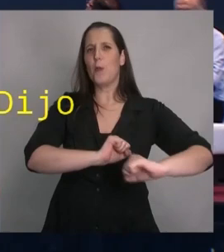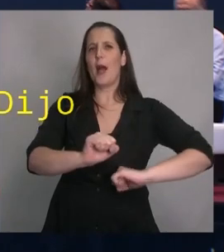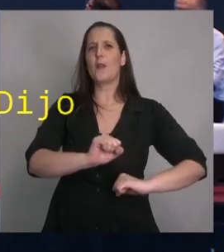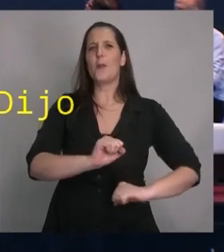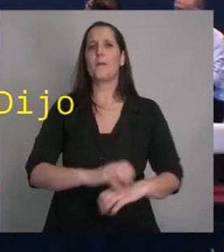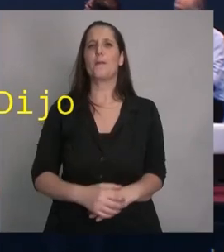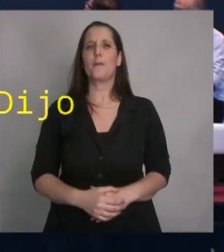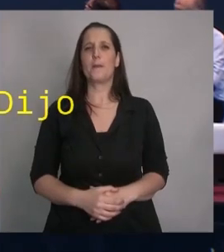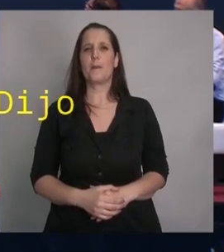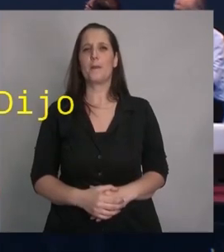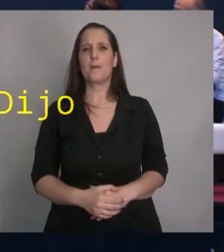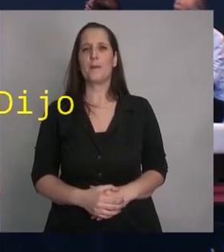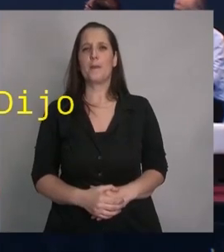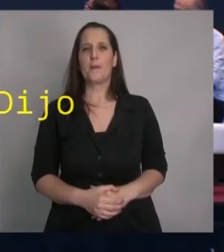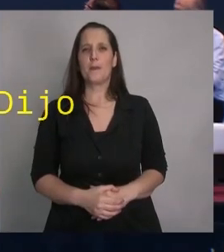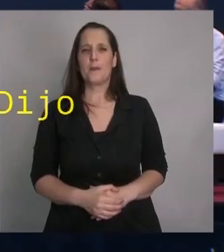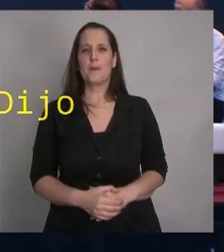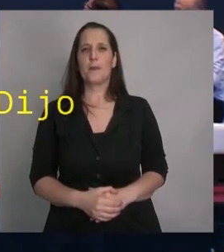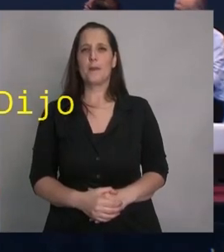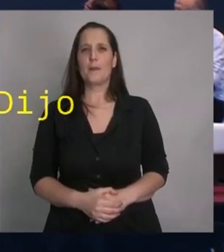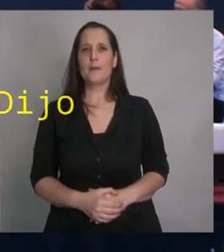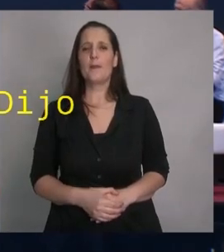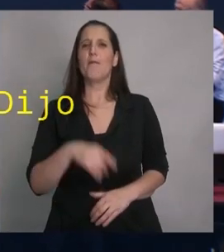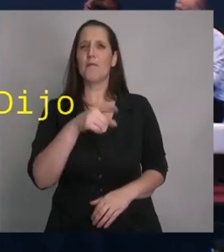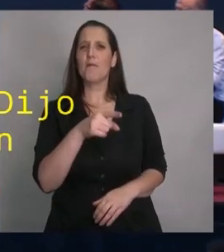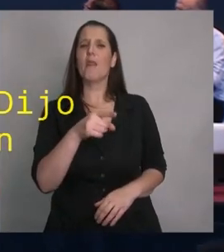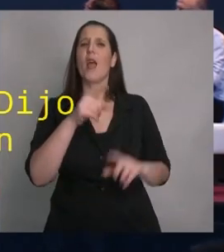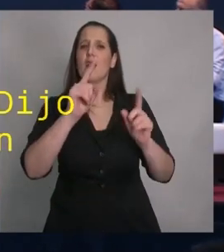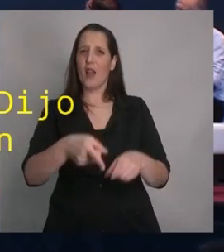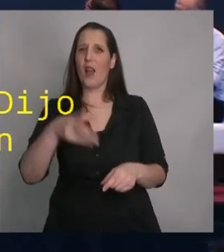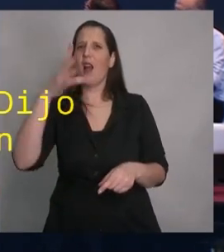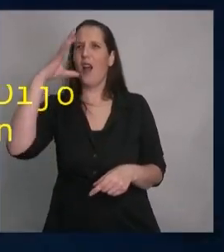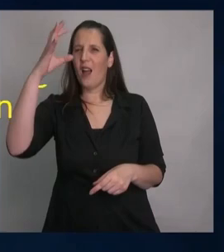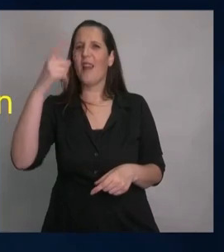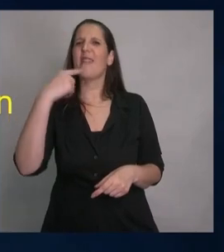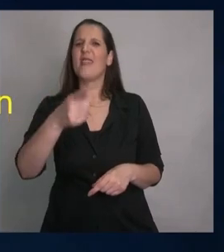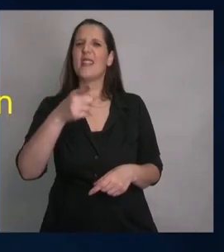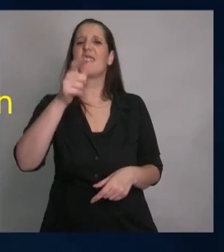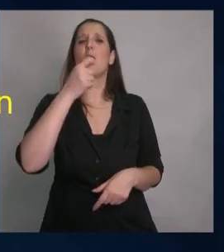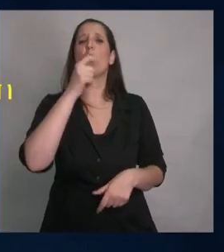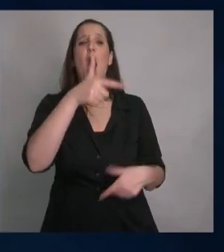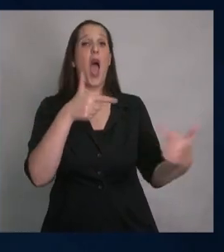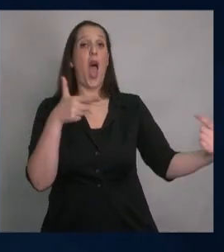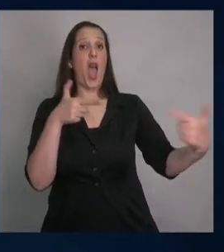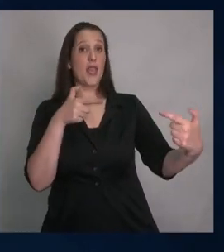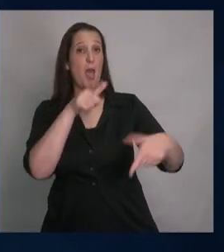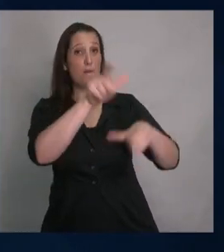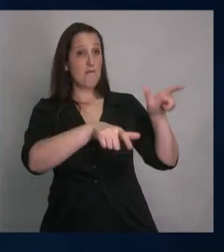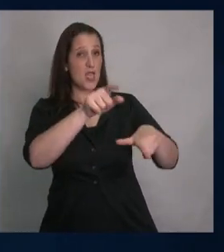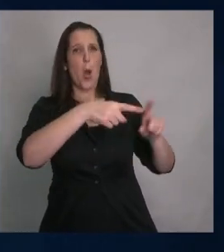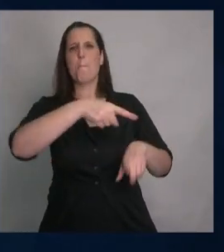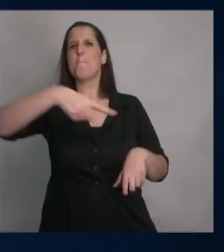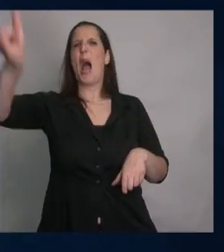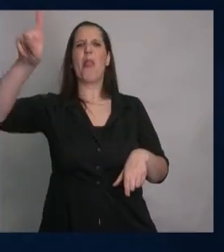Ela lembrou que ele disse que ia mandar os inimigos para a ponta da praia. A ponta da praia era um lugar